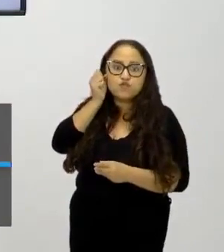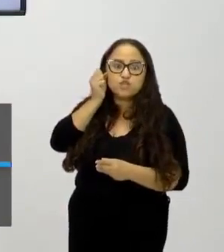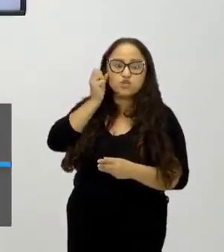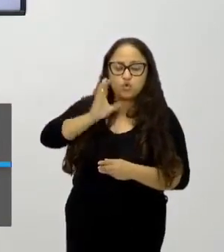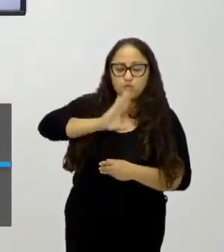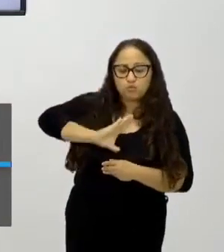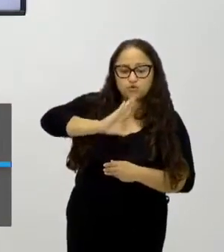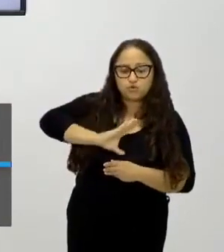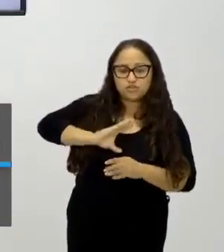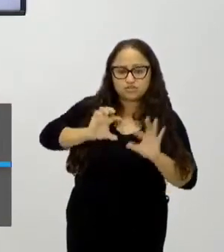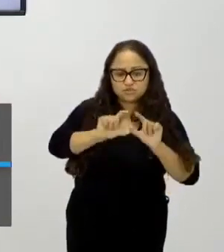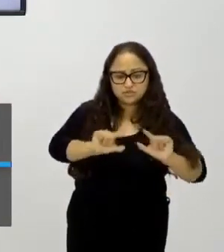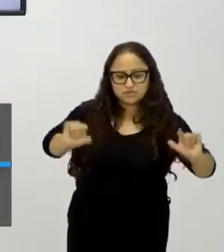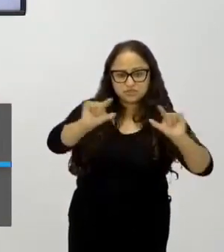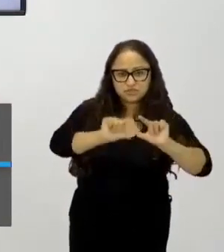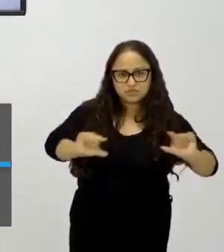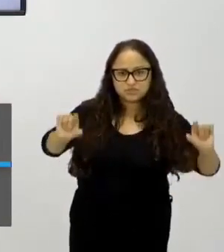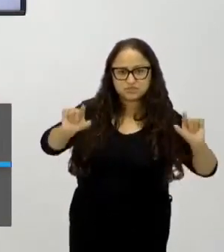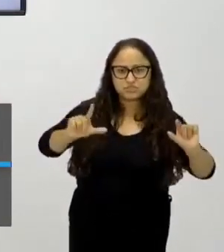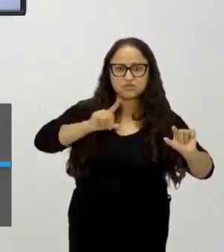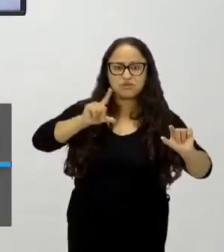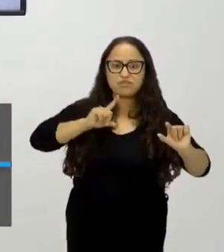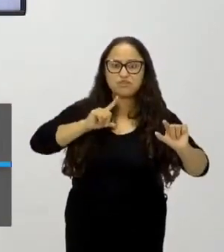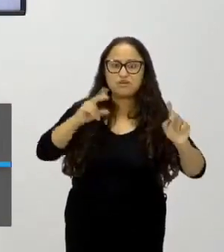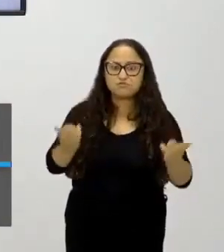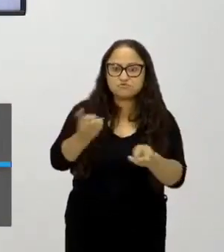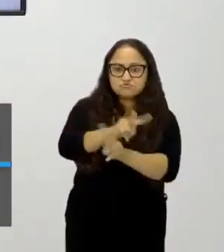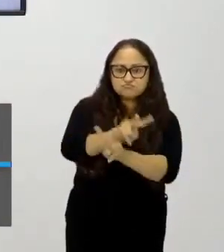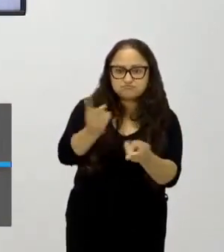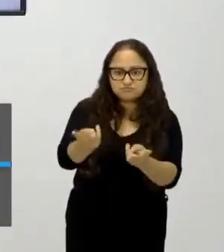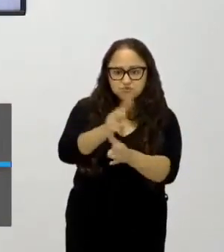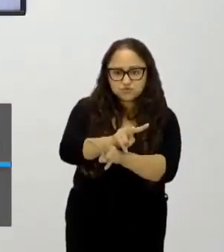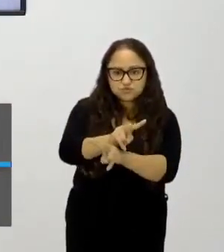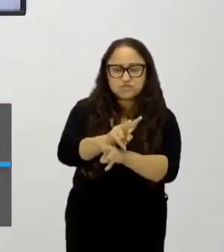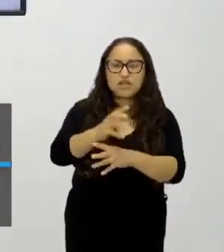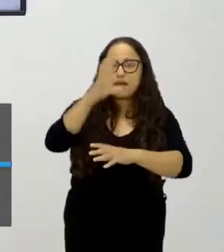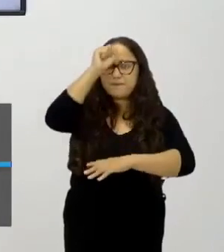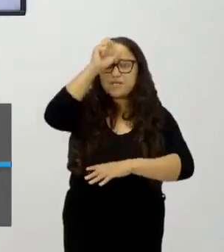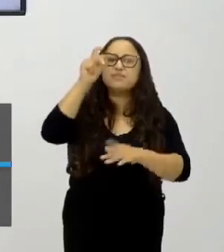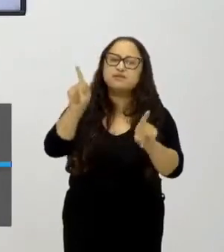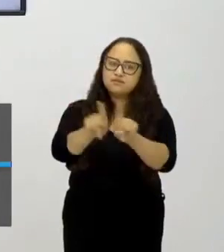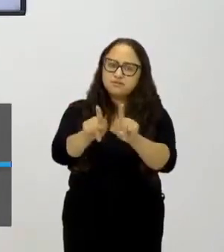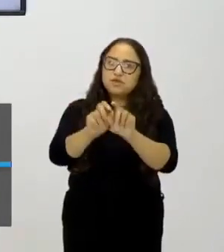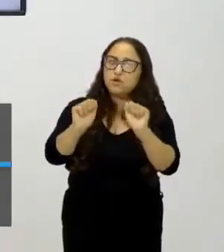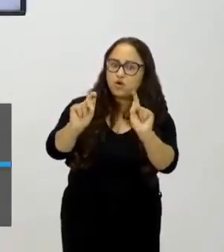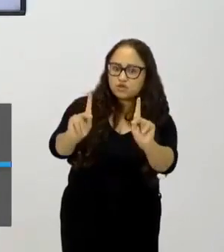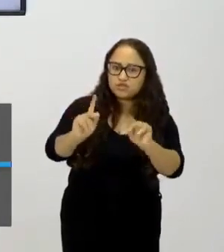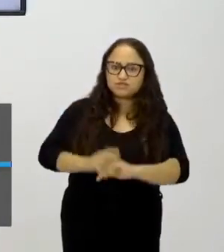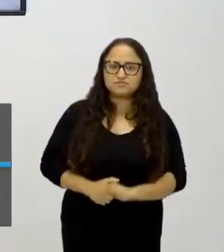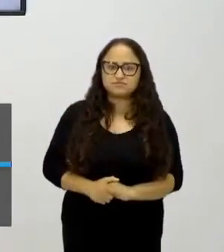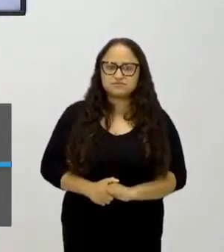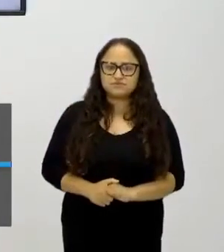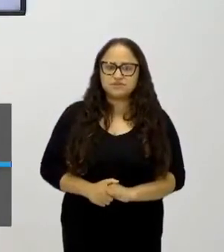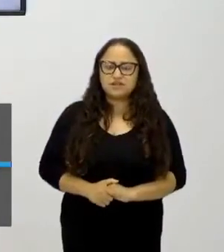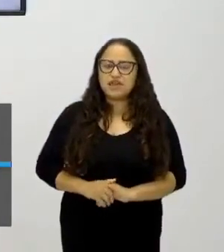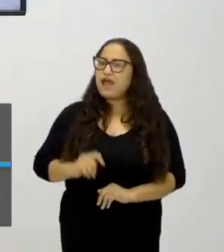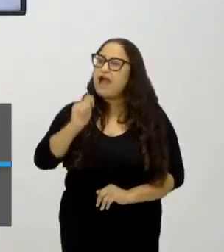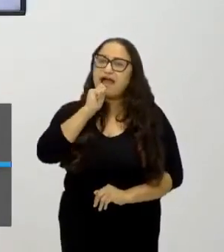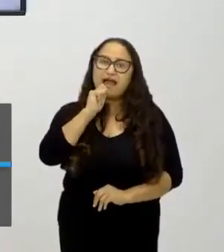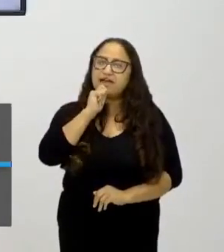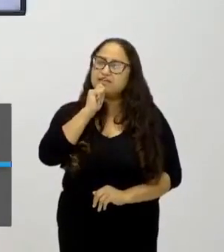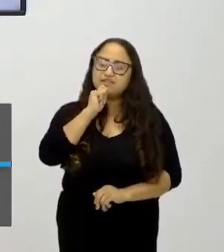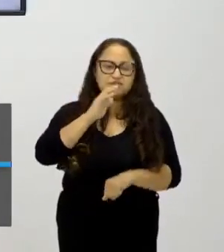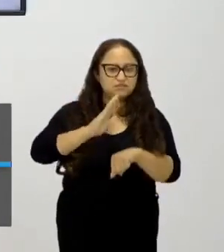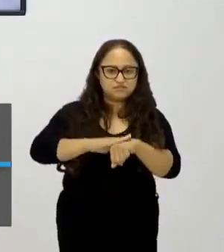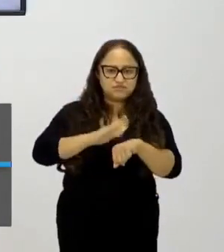e a legenda está embaixo em inglês e eu faço analogia e vou aprender do mesmo jeito. Tudo bem? Então, quem não fez ainda a